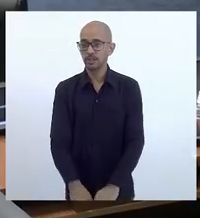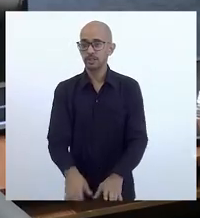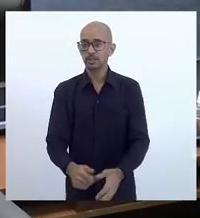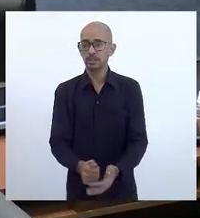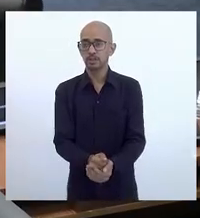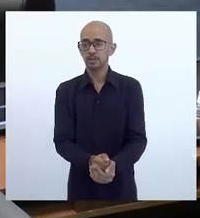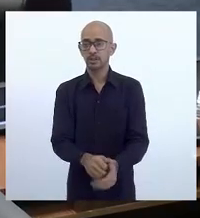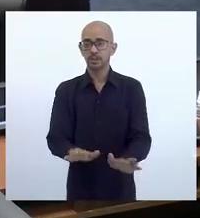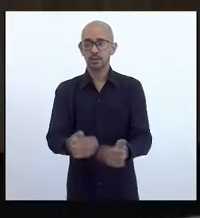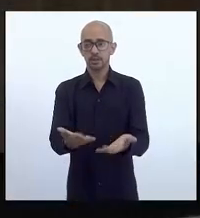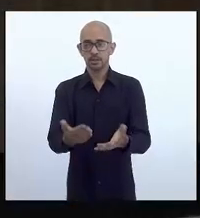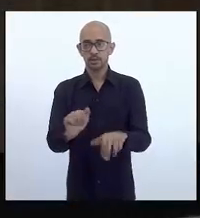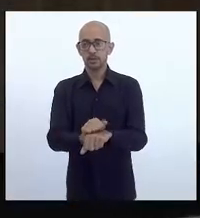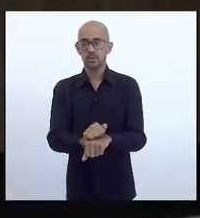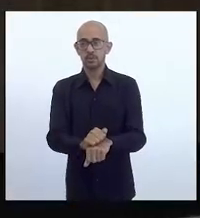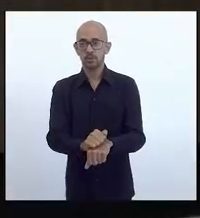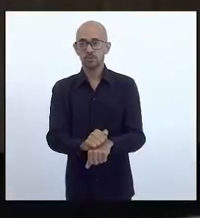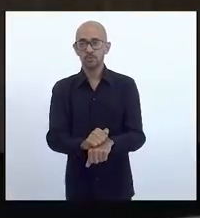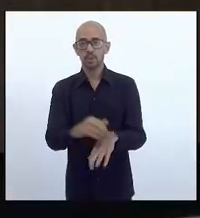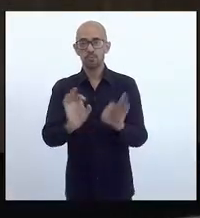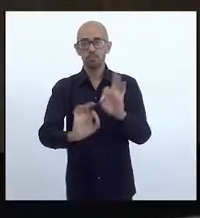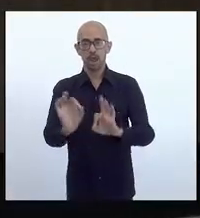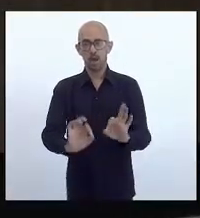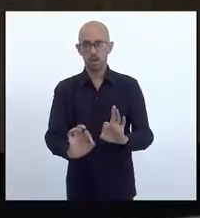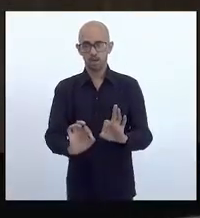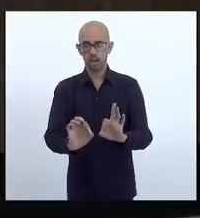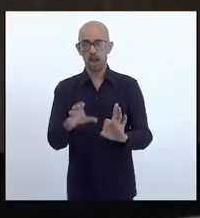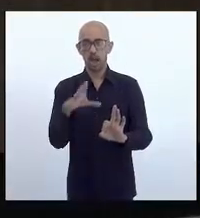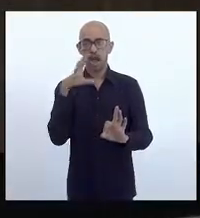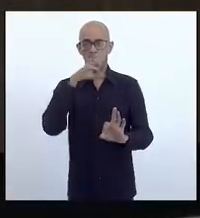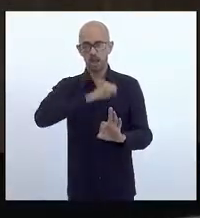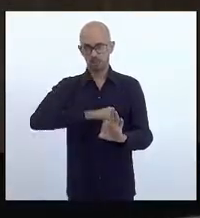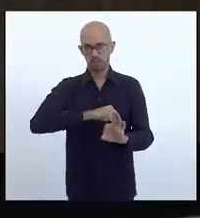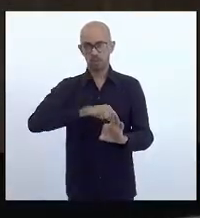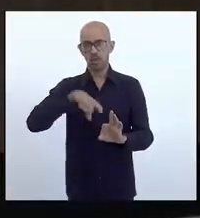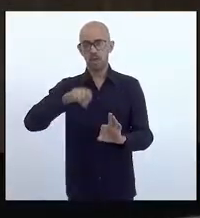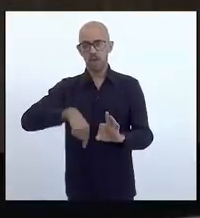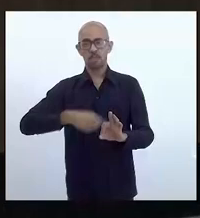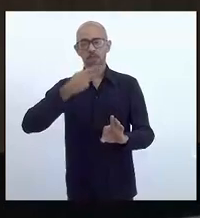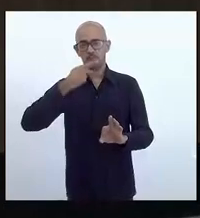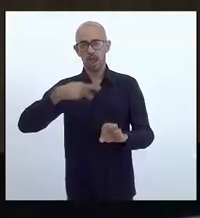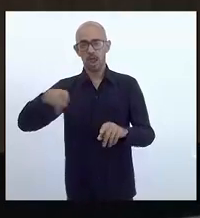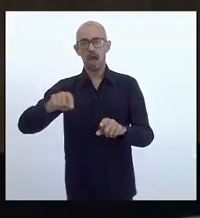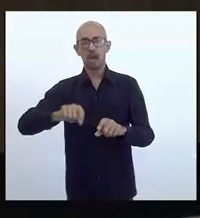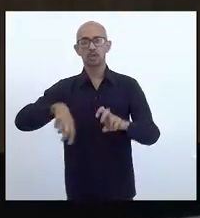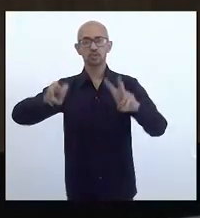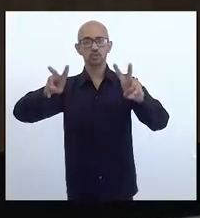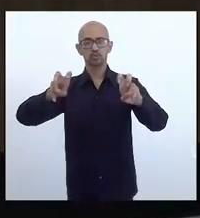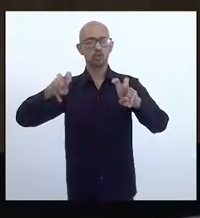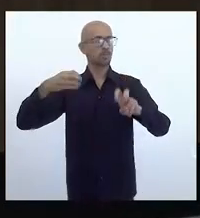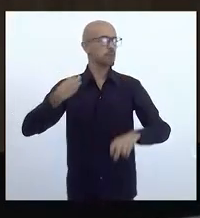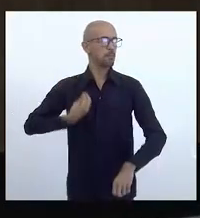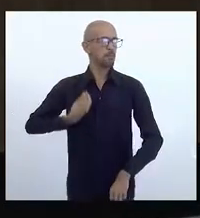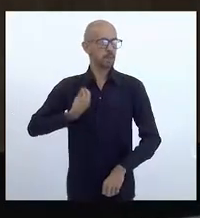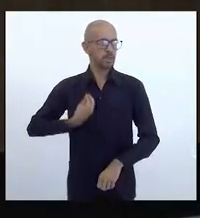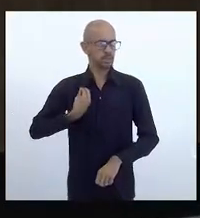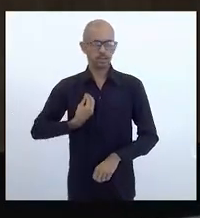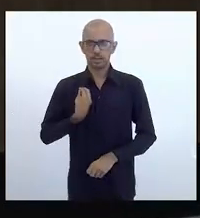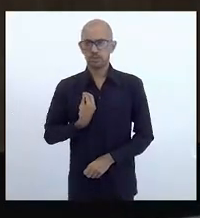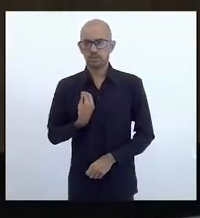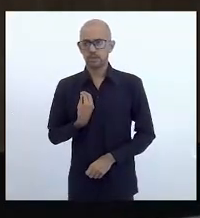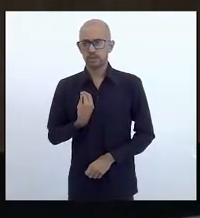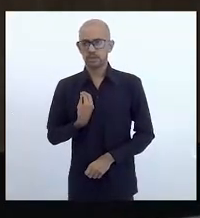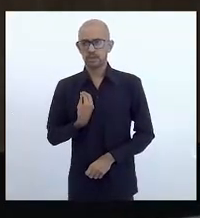se desloca, pela ordem, bem rápido, só para fazer menção à presença